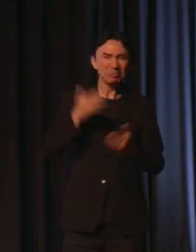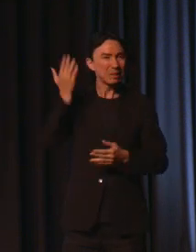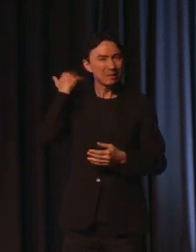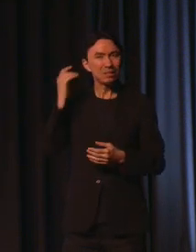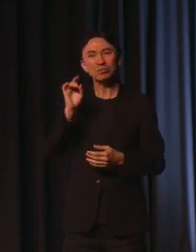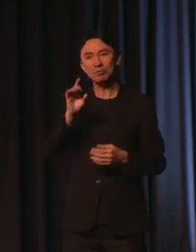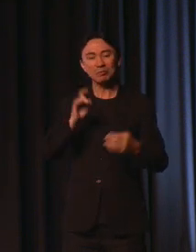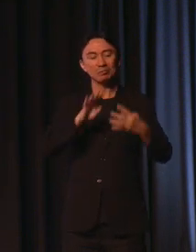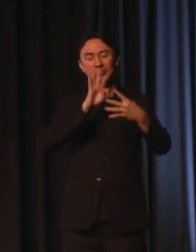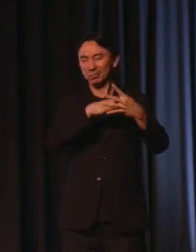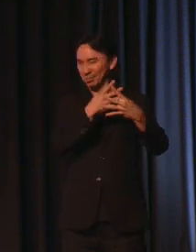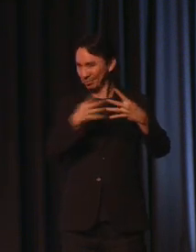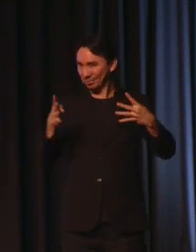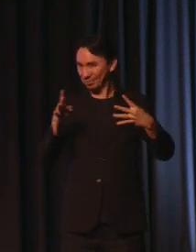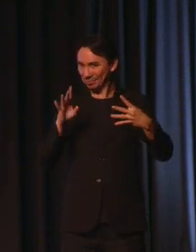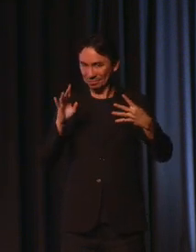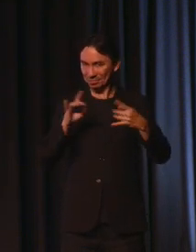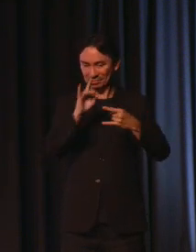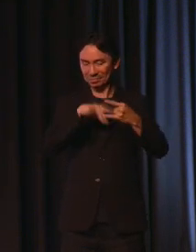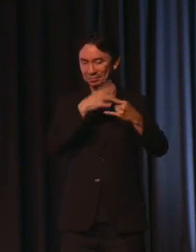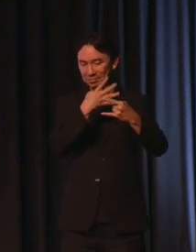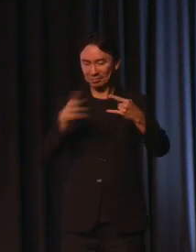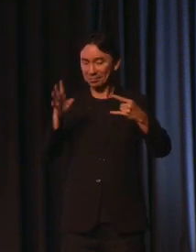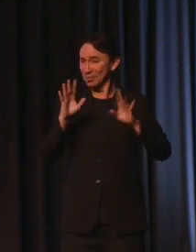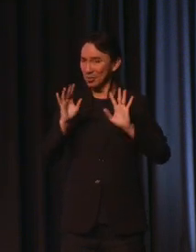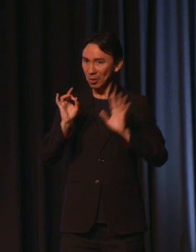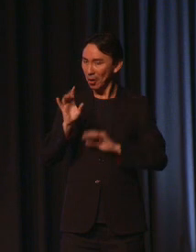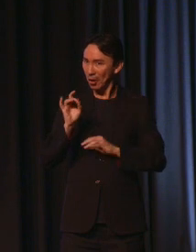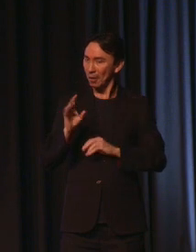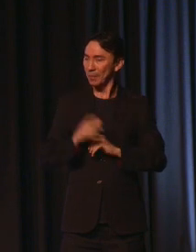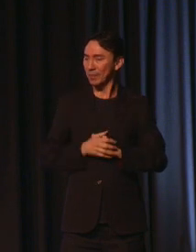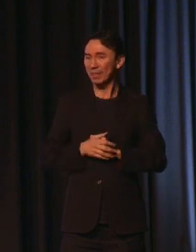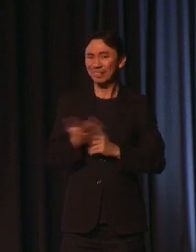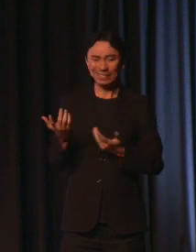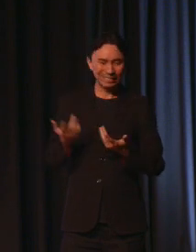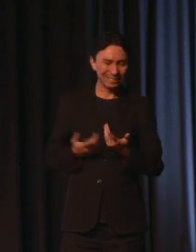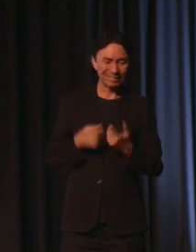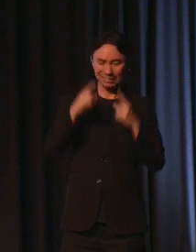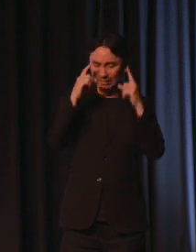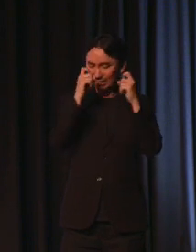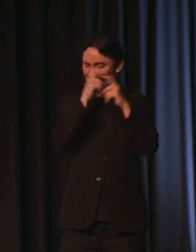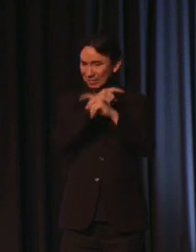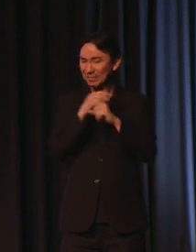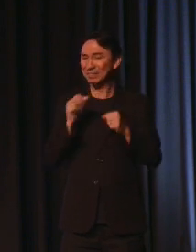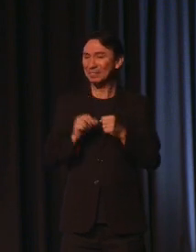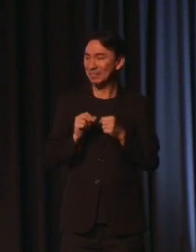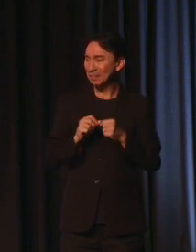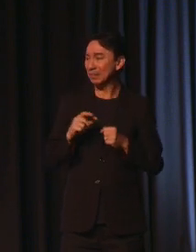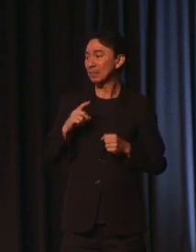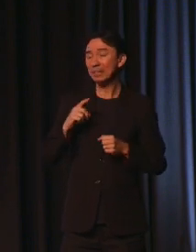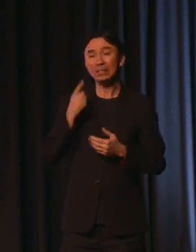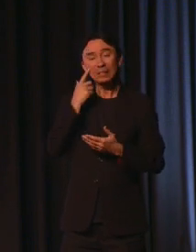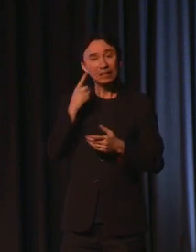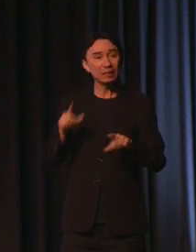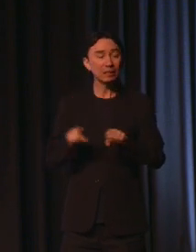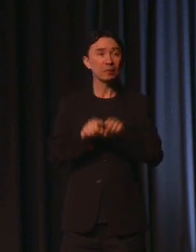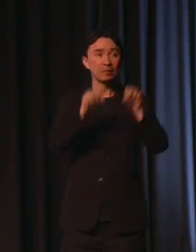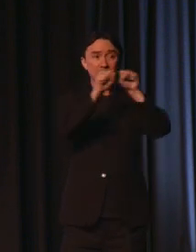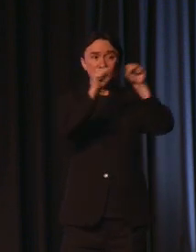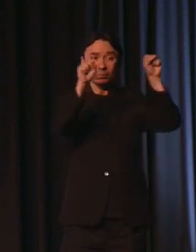da Saúde quanto nos serviços. Então, isso era muito difícil de trabalhar. Implantação do sistema Hemovido Web